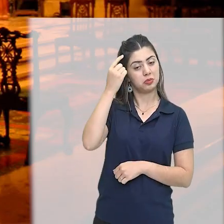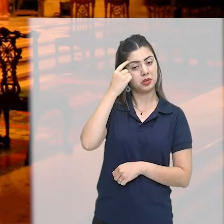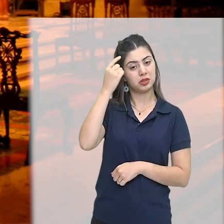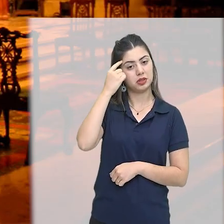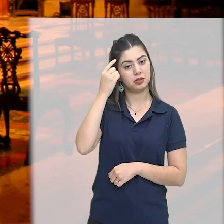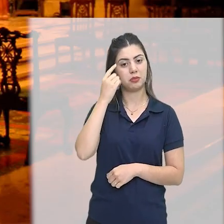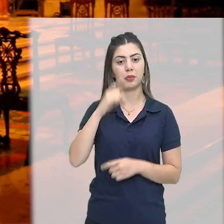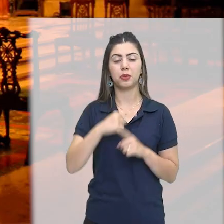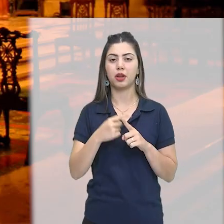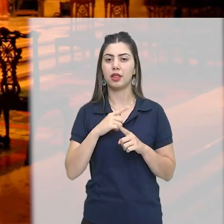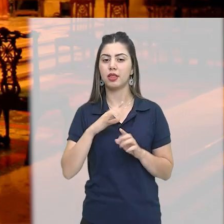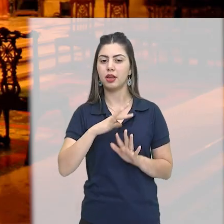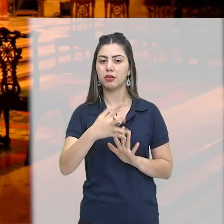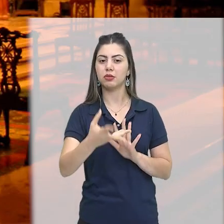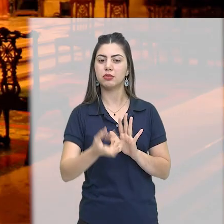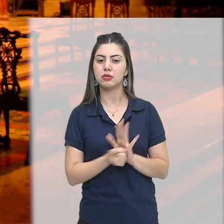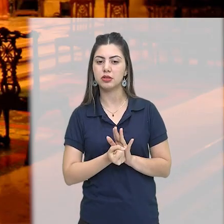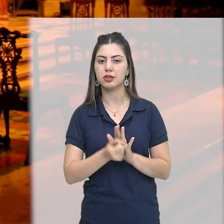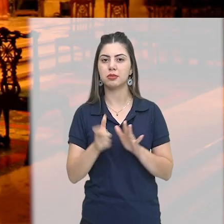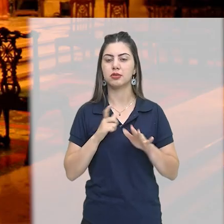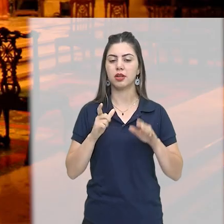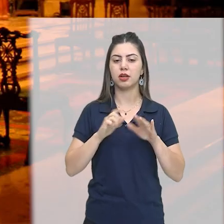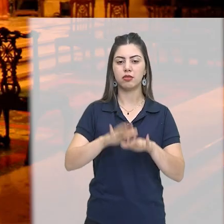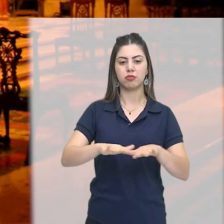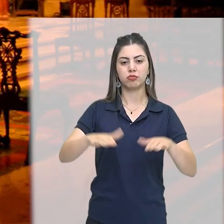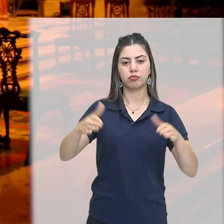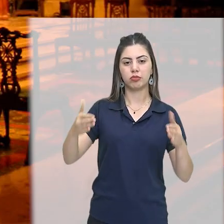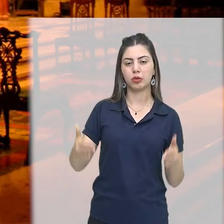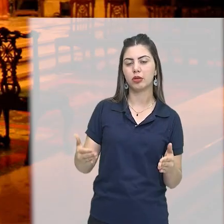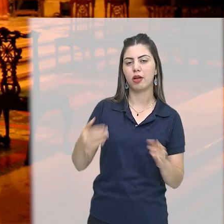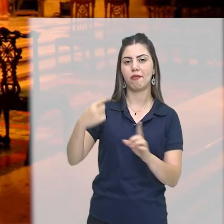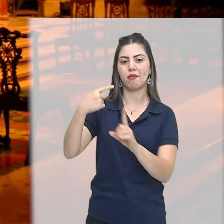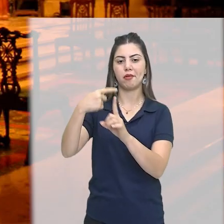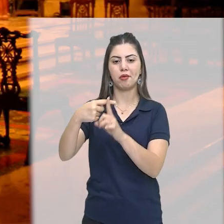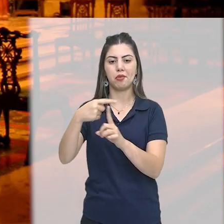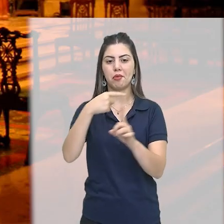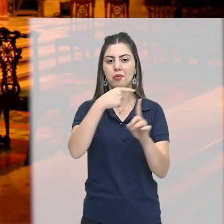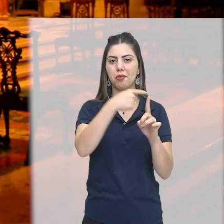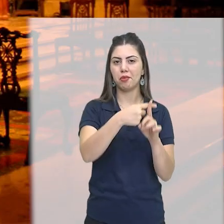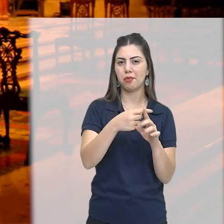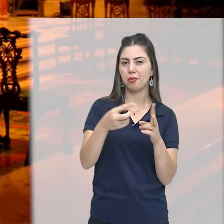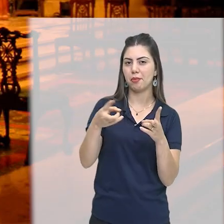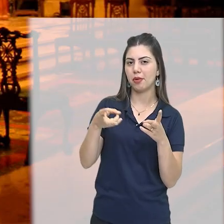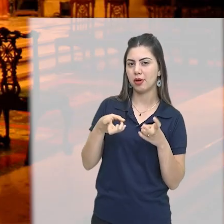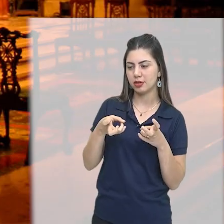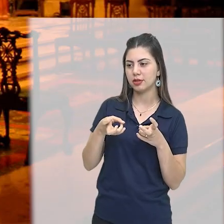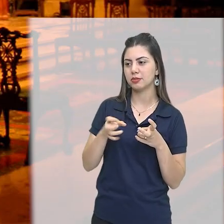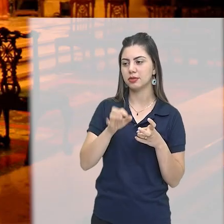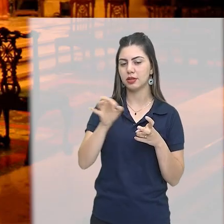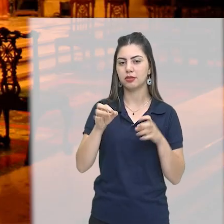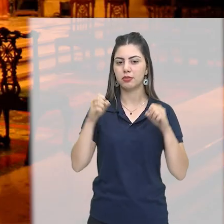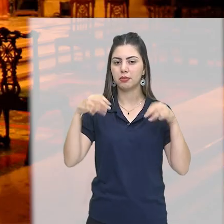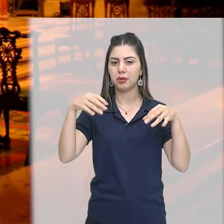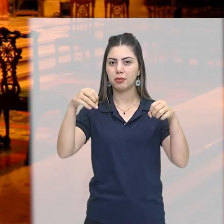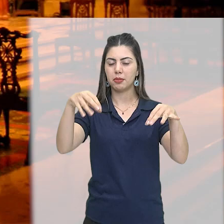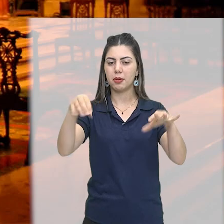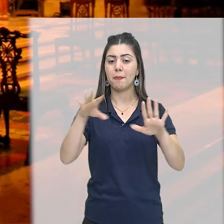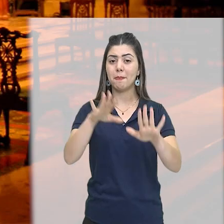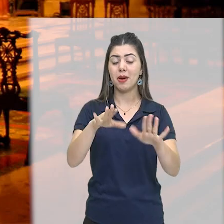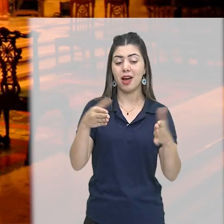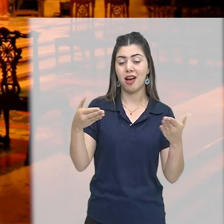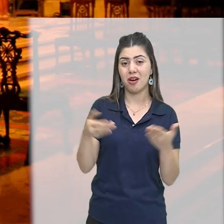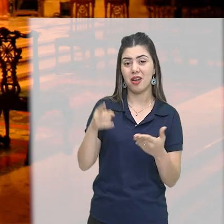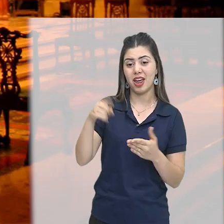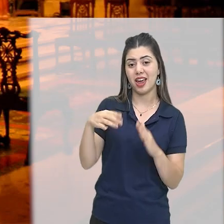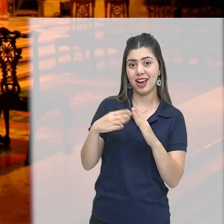Com símbolos aqui, ó, o altar, as cruzes, o candelabro. Mas eu vou te falar uma coisa, essa